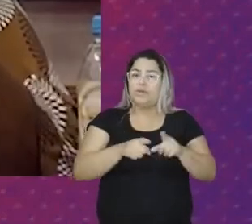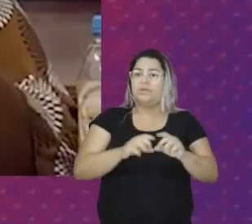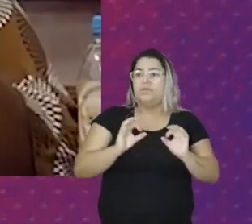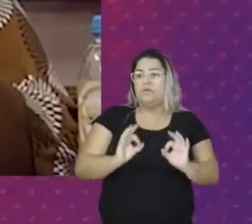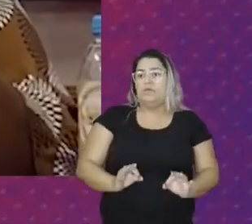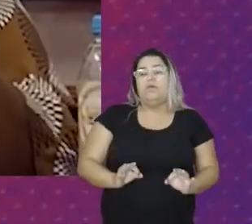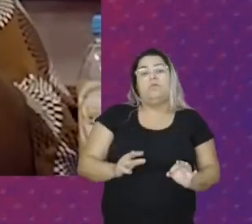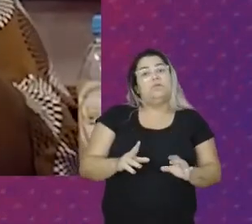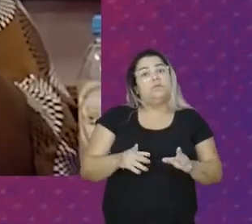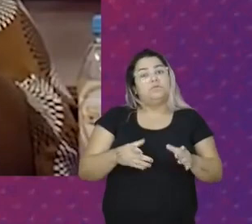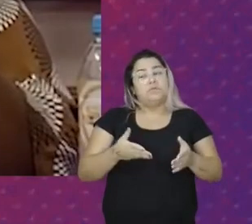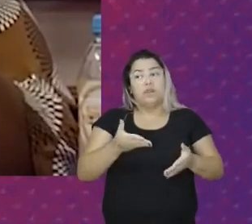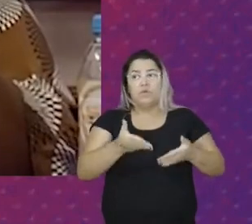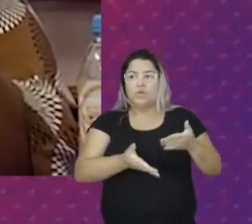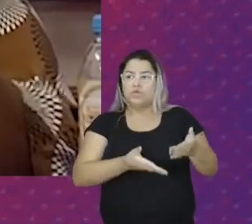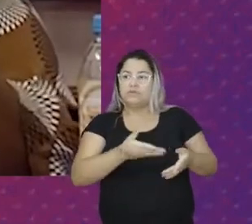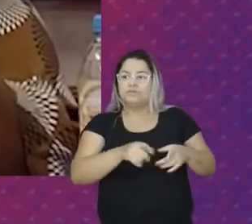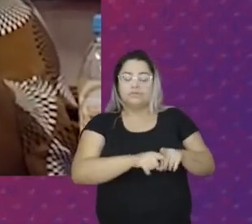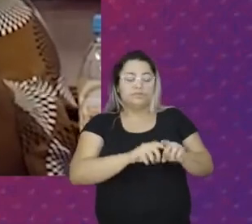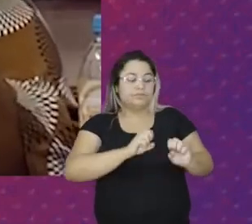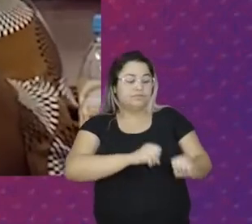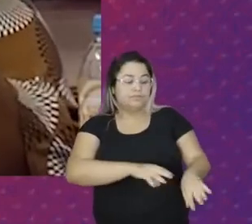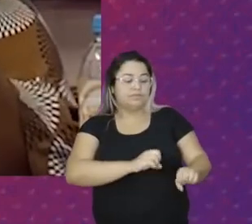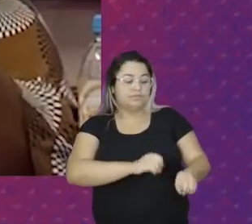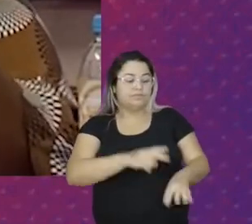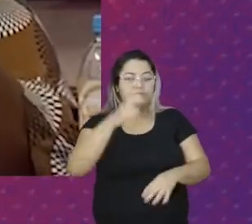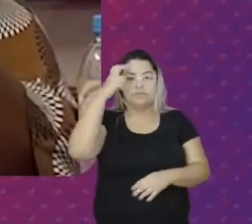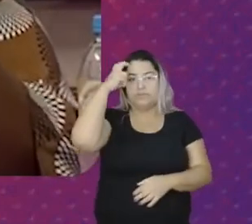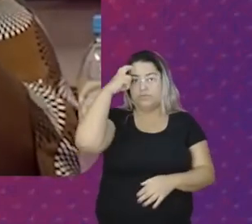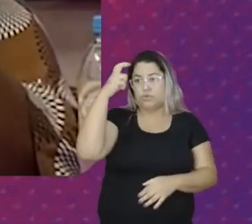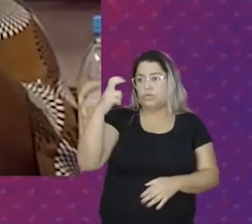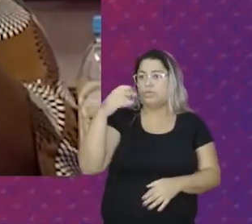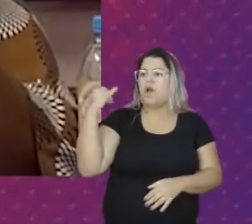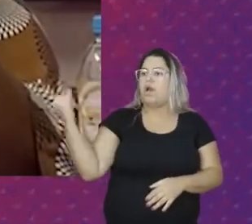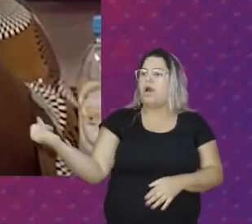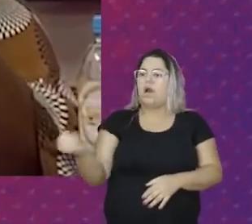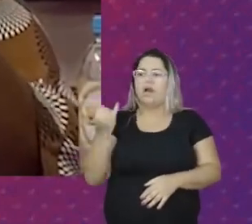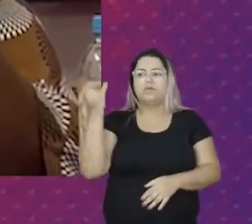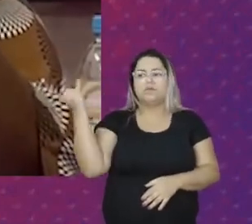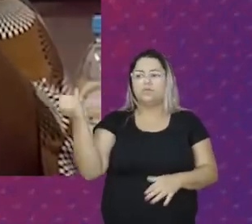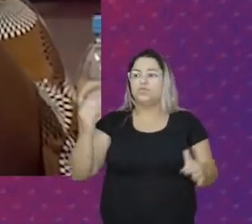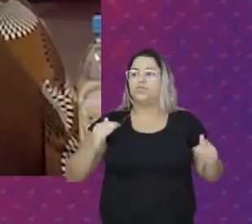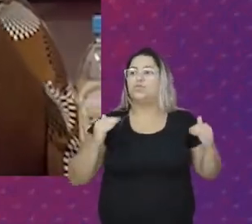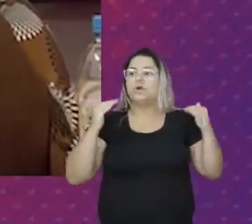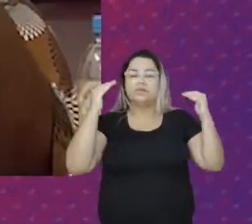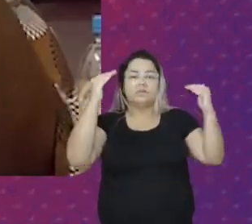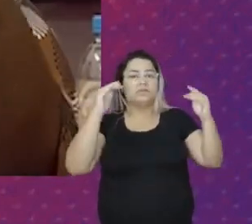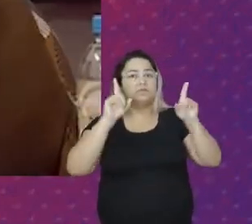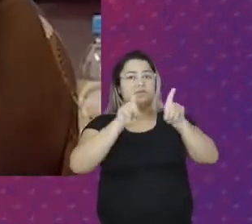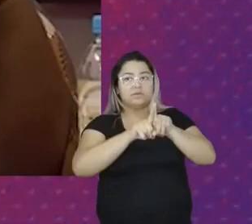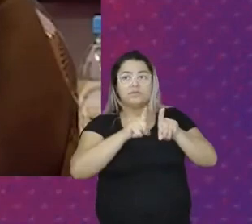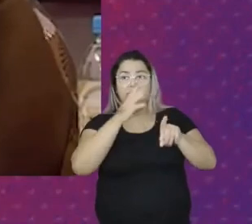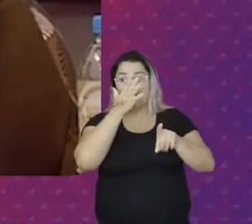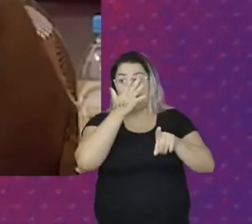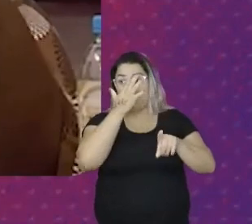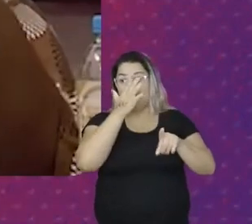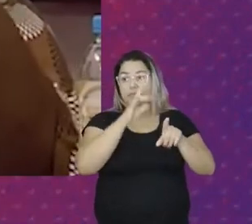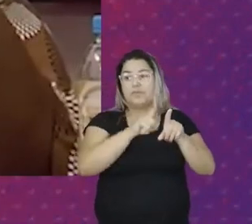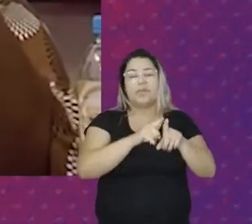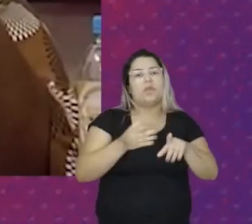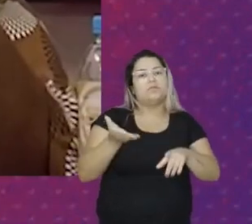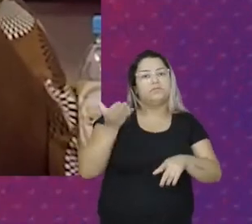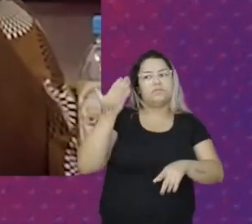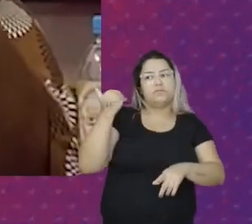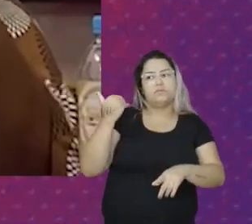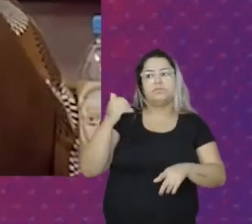para tratar de educação e cultura. Tamanha importância que os militantes à